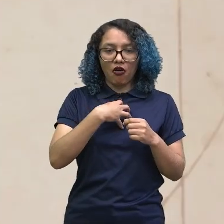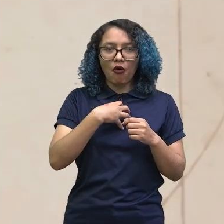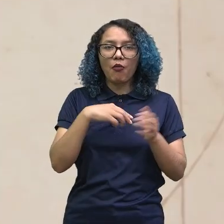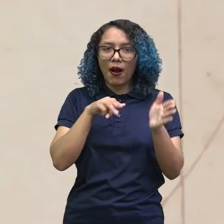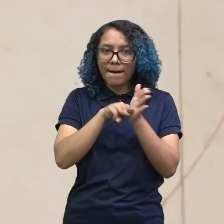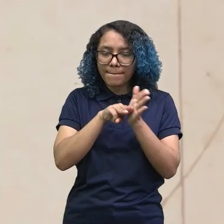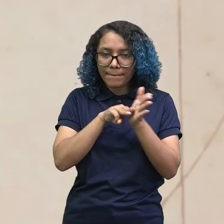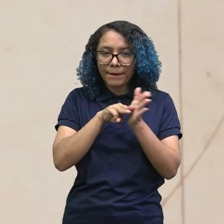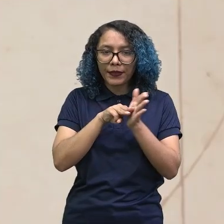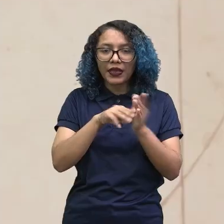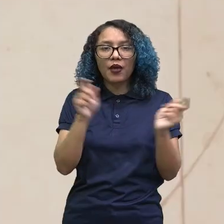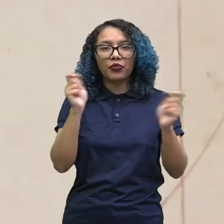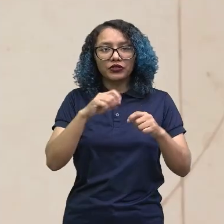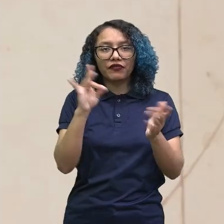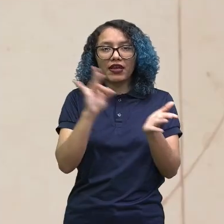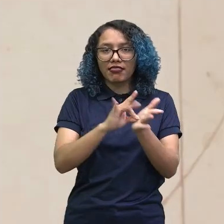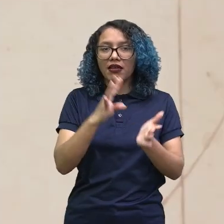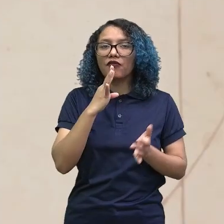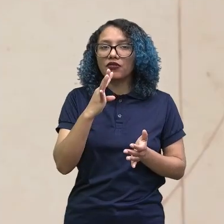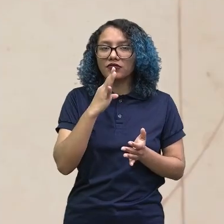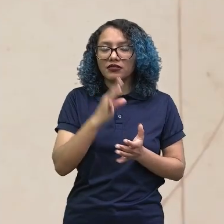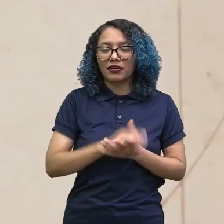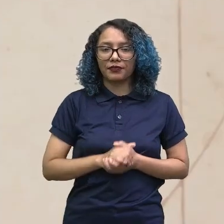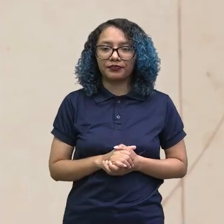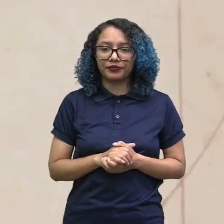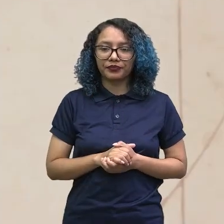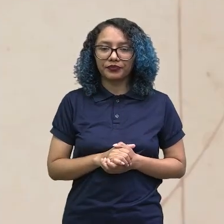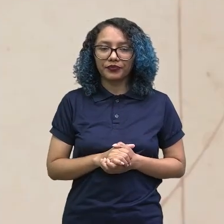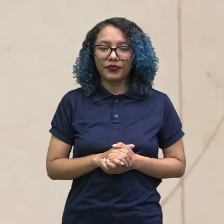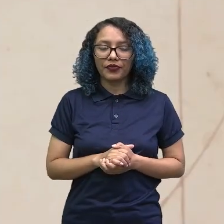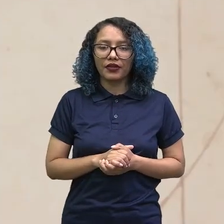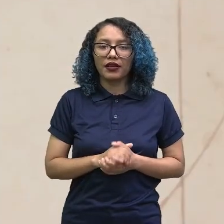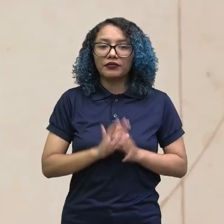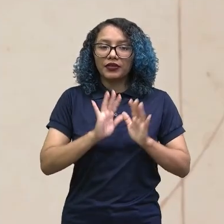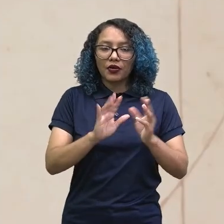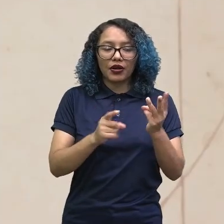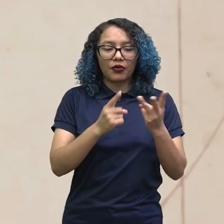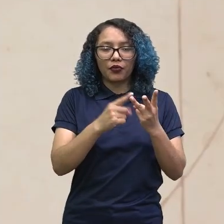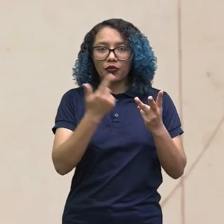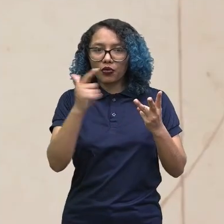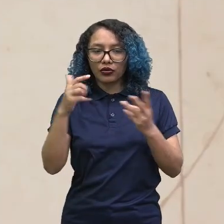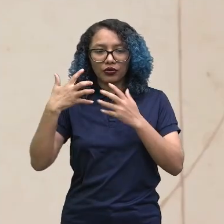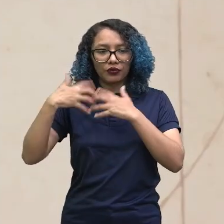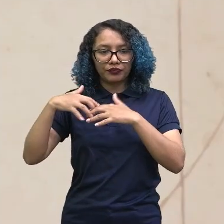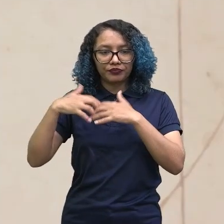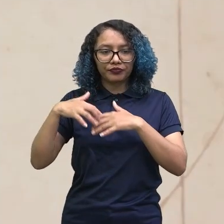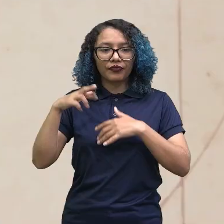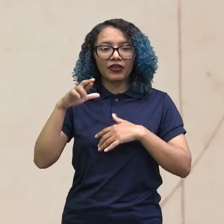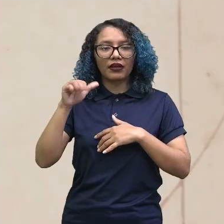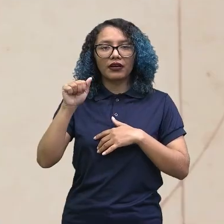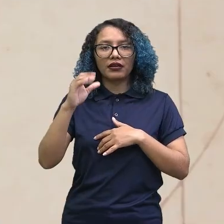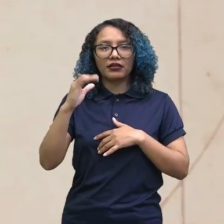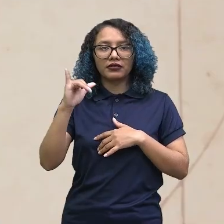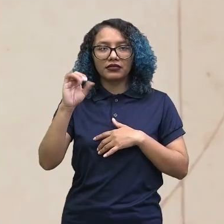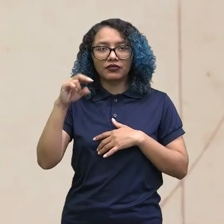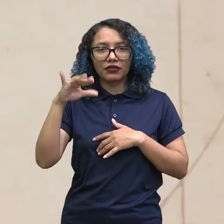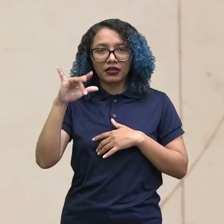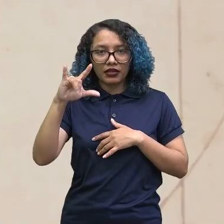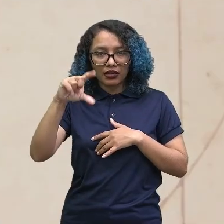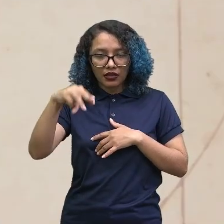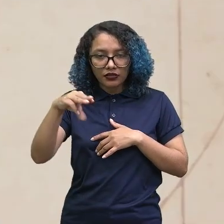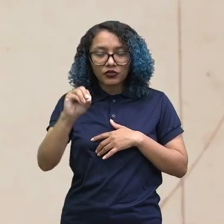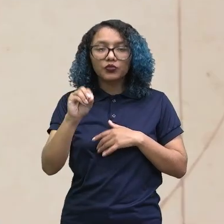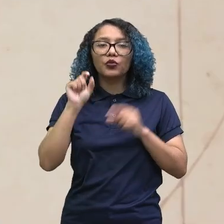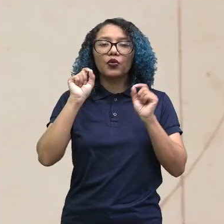nós podemos alcançar a verdade. Trazendo agora para o racionalismo, é uma corrente que vai dizer que nós só